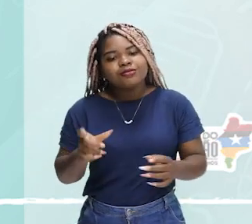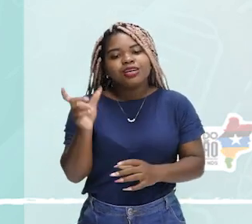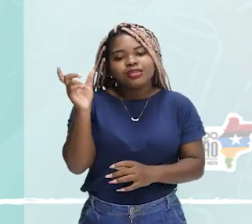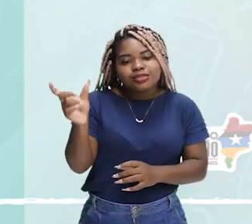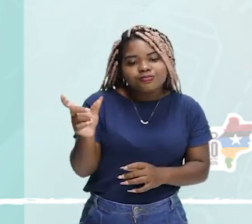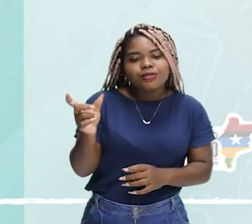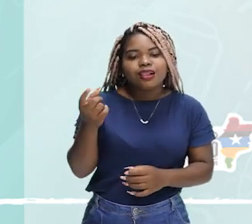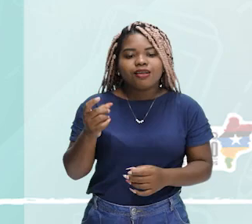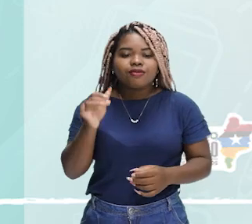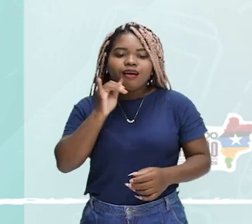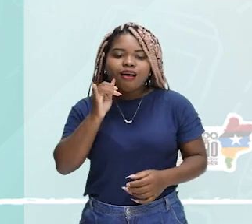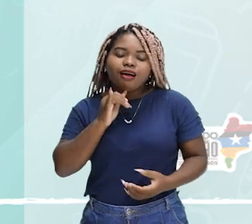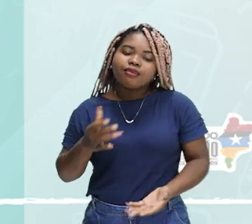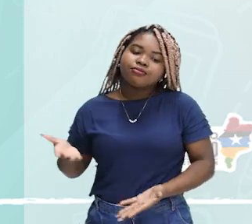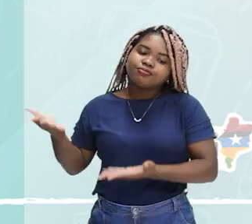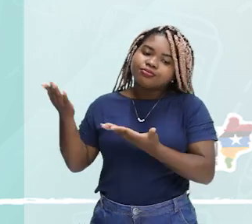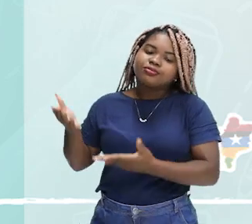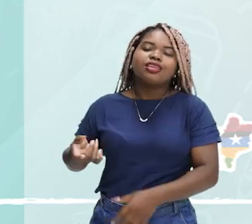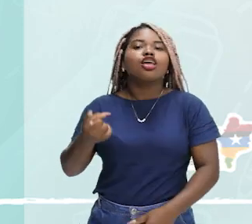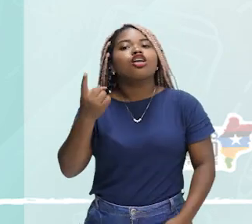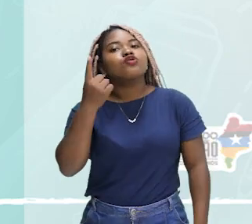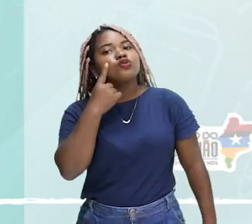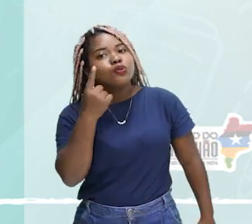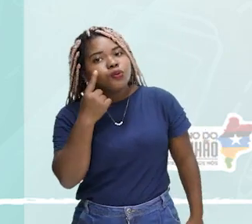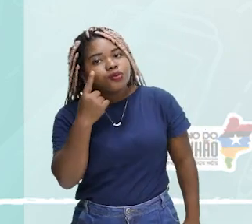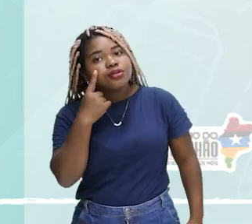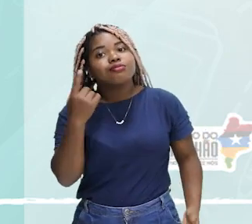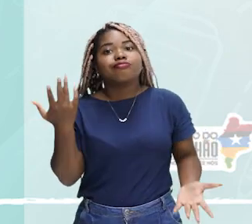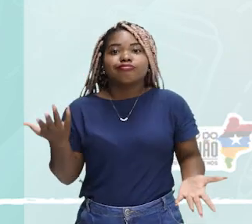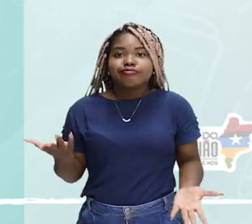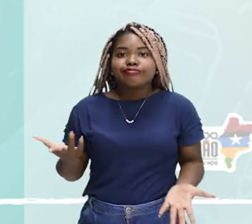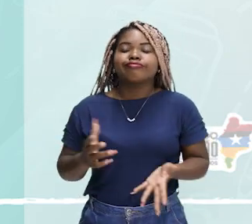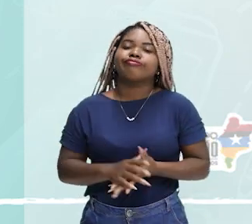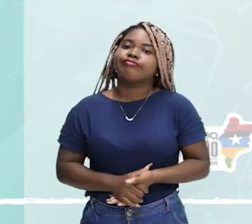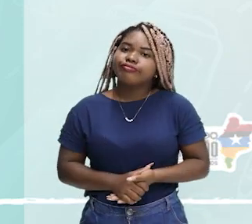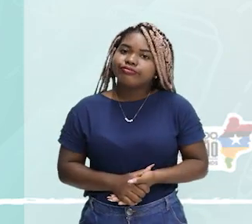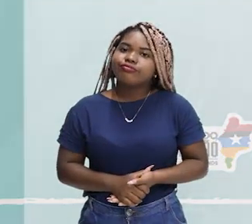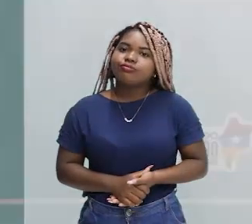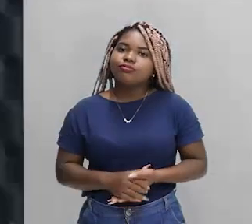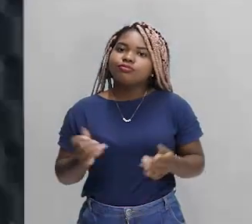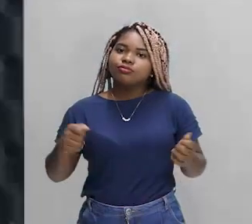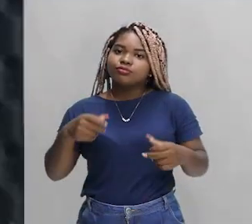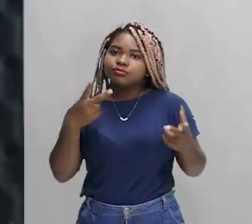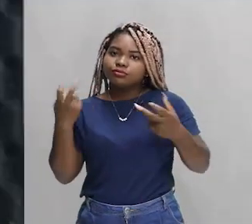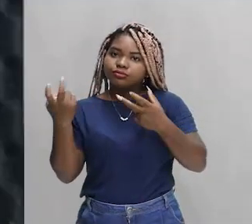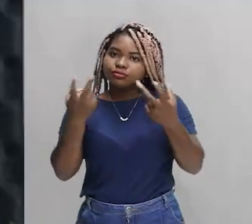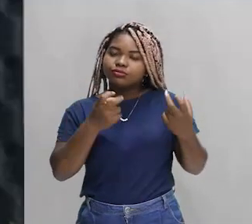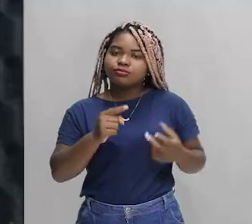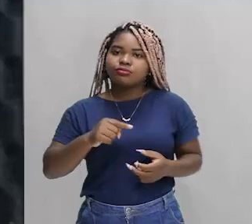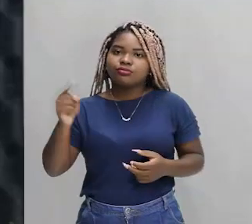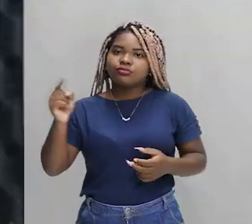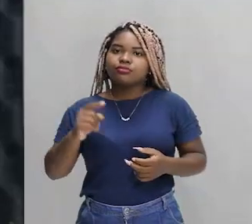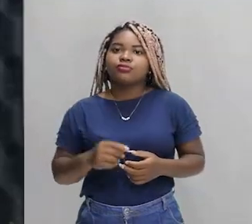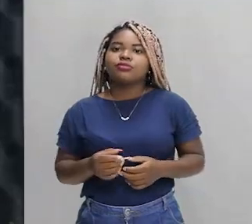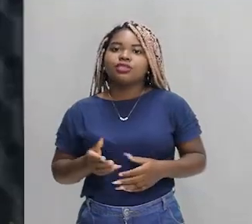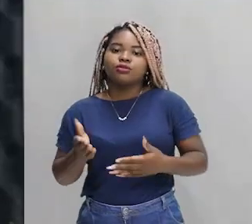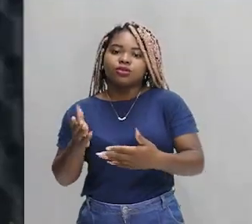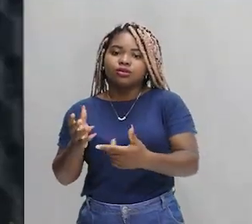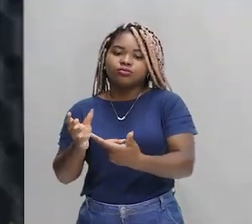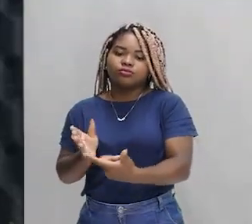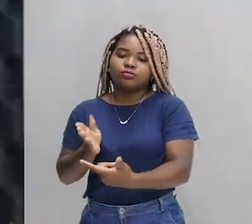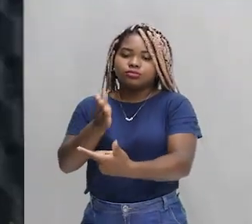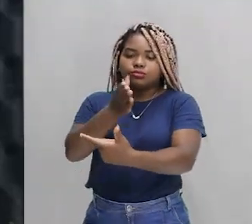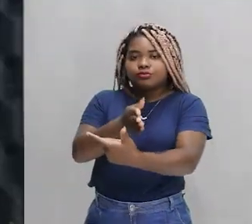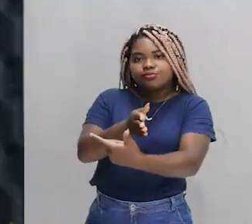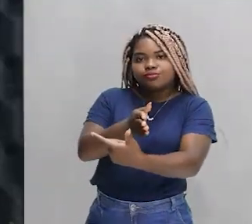hermenêutico, esférico, pândego, dúvida. Então, vocês podem observar aí que o acento recai na antepenúltima,